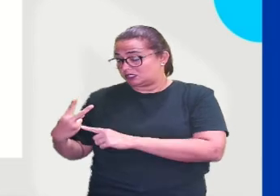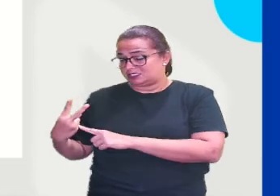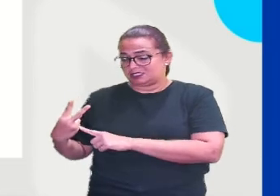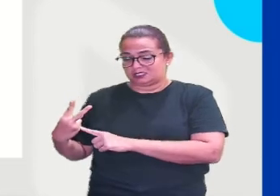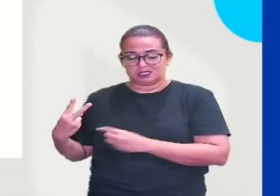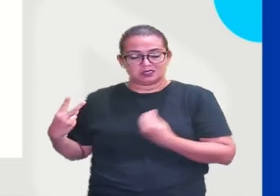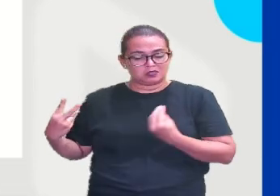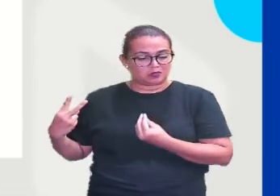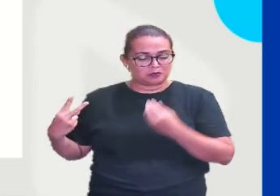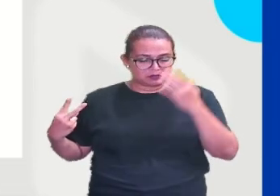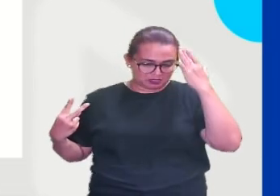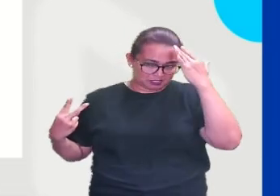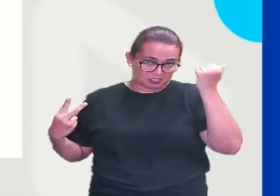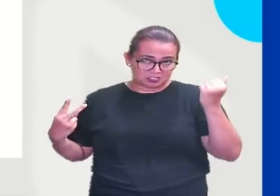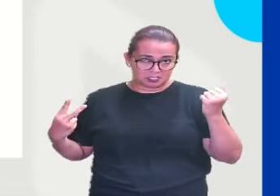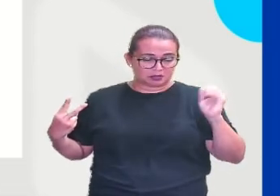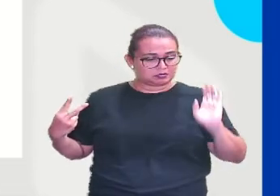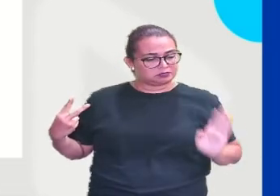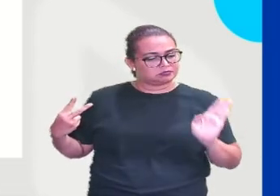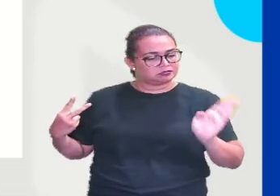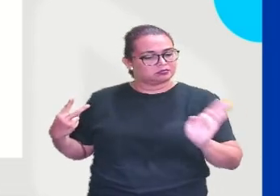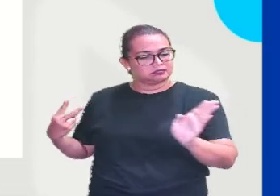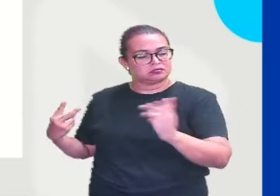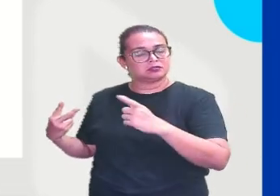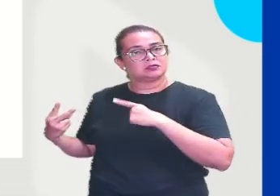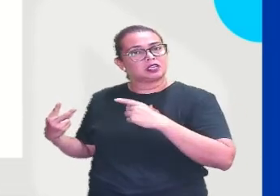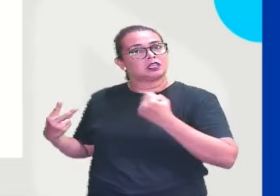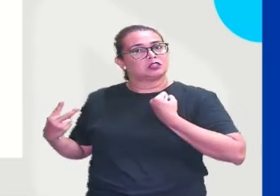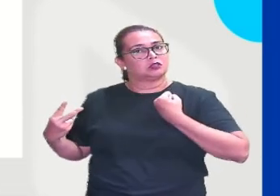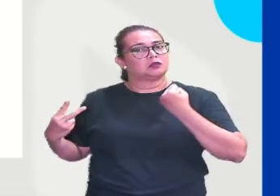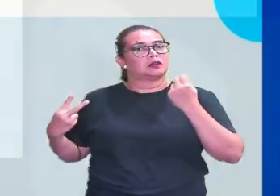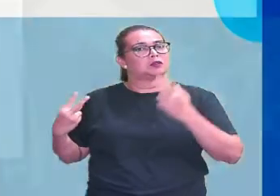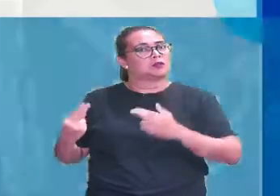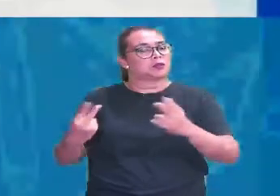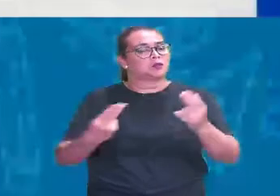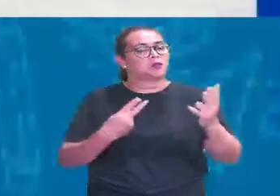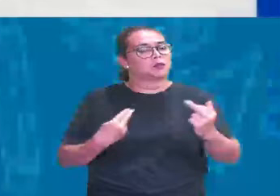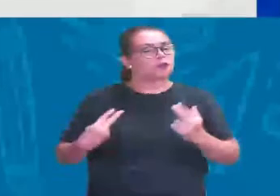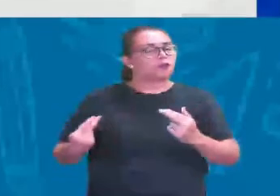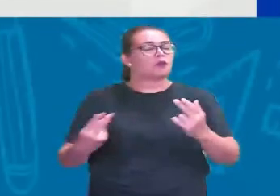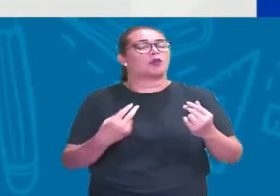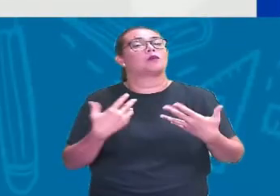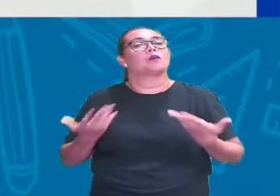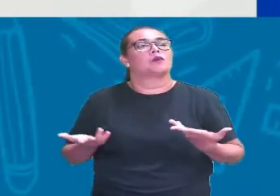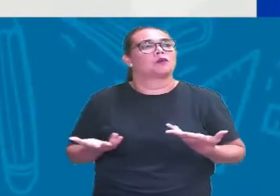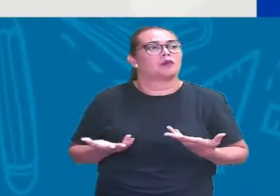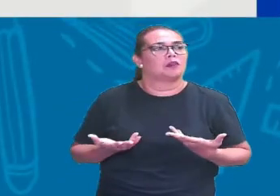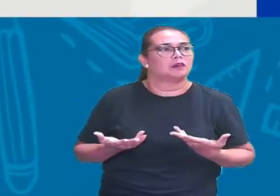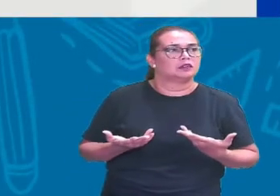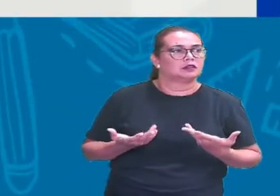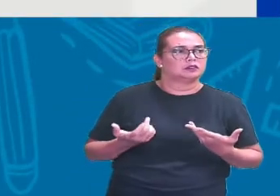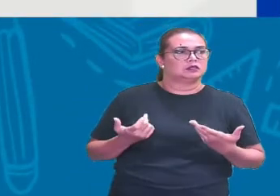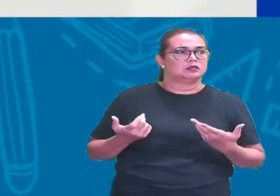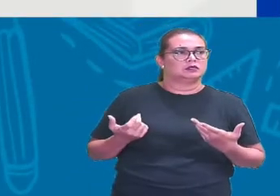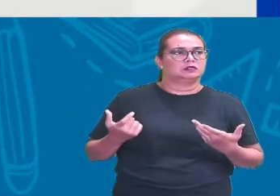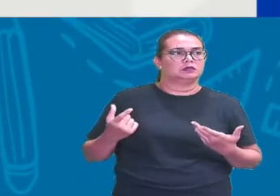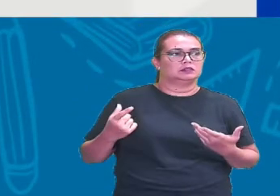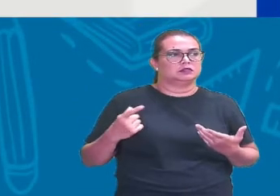quê? Um fator comum, um número em comum, tá certo? Então, eles vão ter